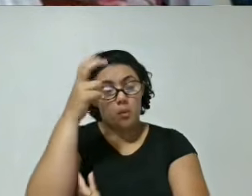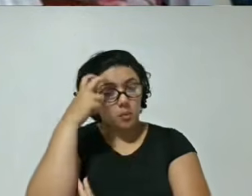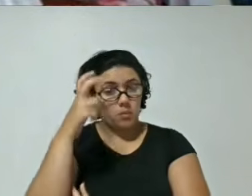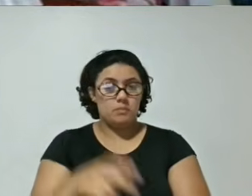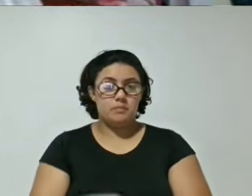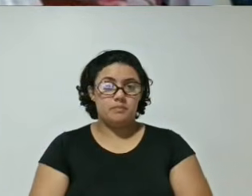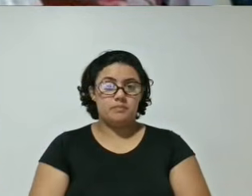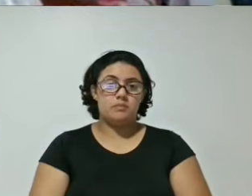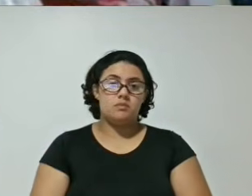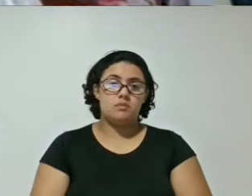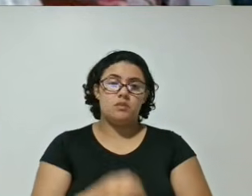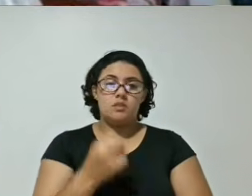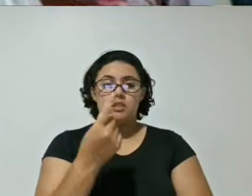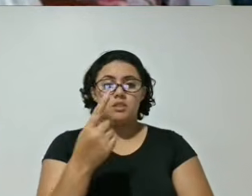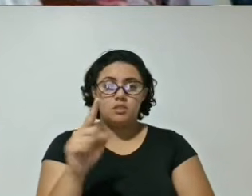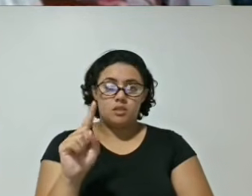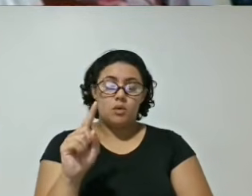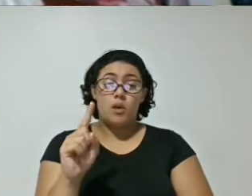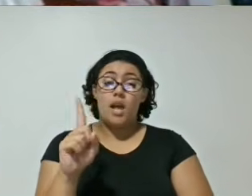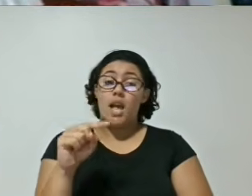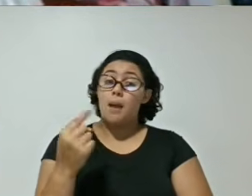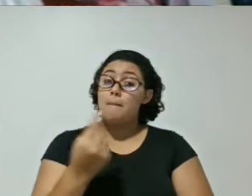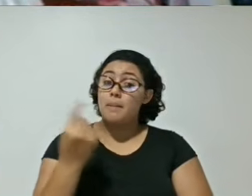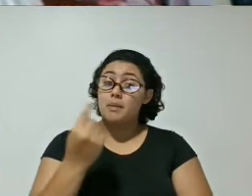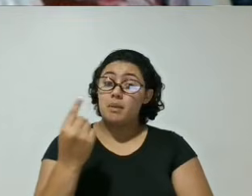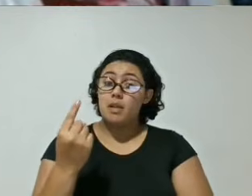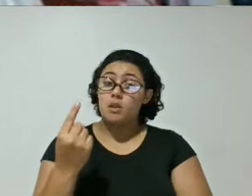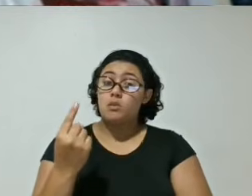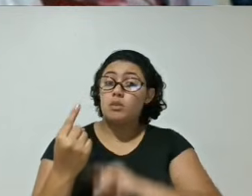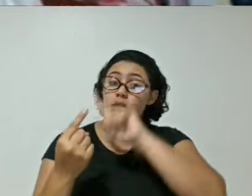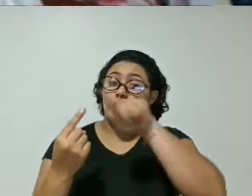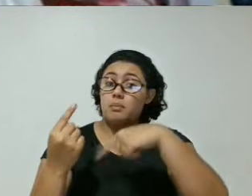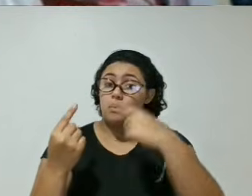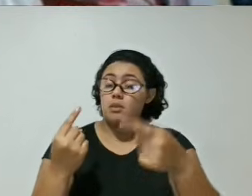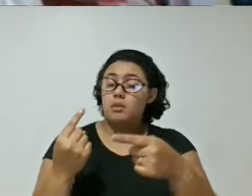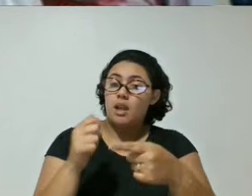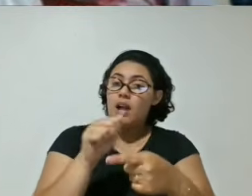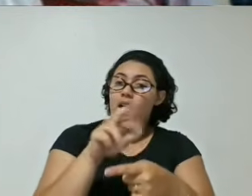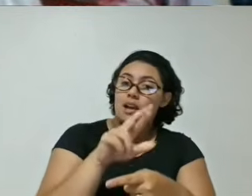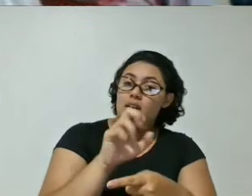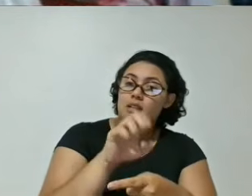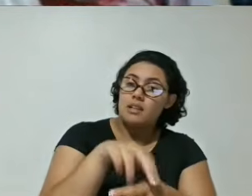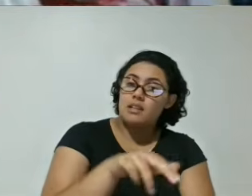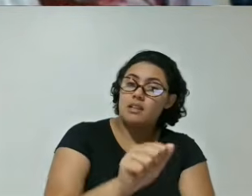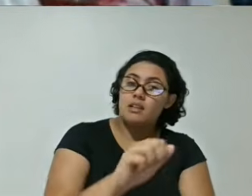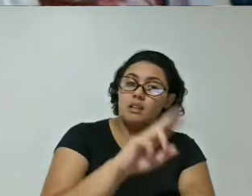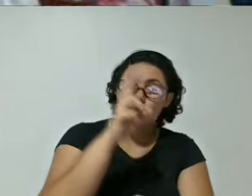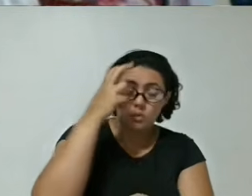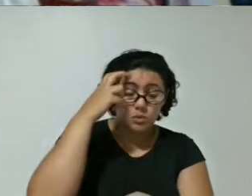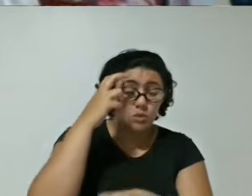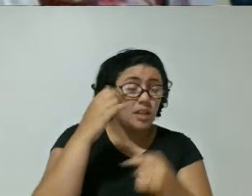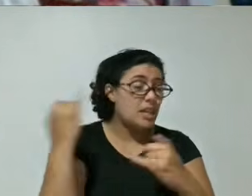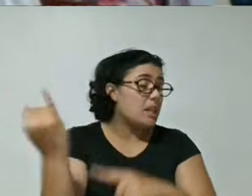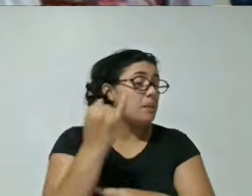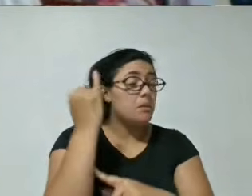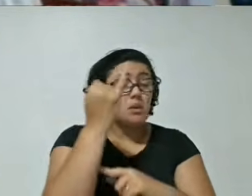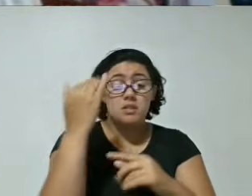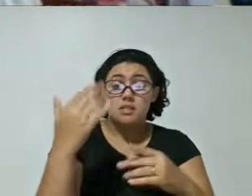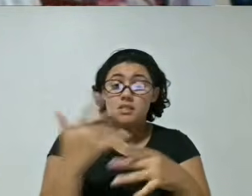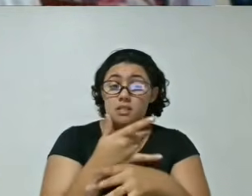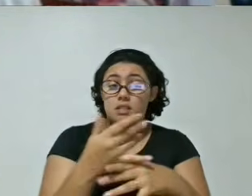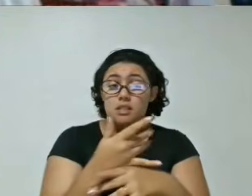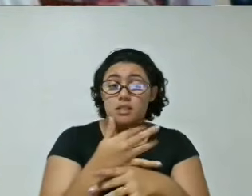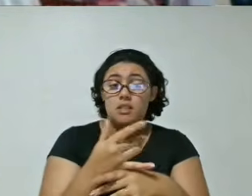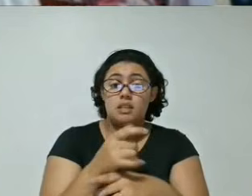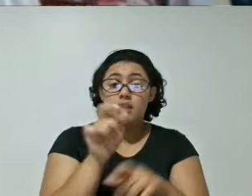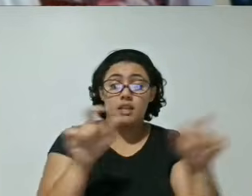São Bernardo é o primeiro de muitos. Né? Logo depois daquilo vem a Arena da Cultura, né? Com toda a sua importância para a cidade. E assim, gente, quem não conhece a